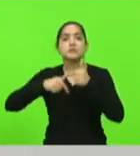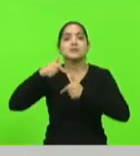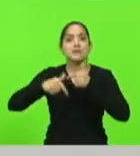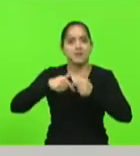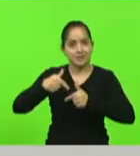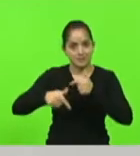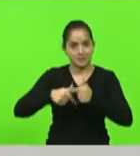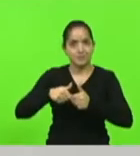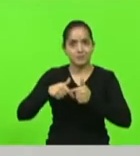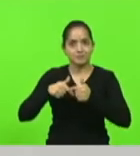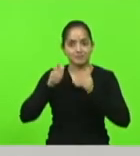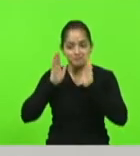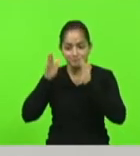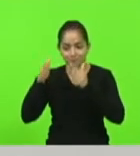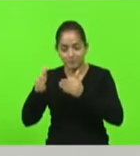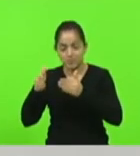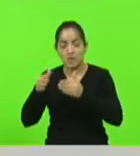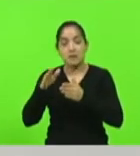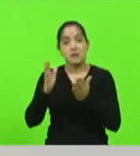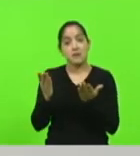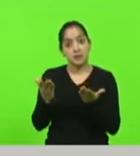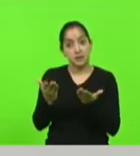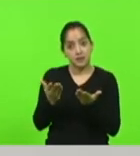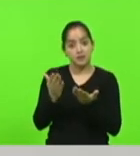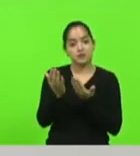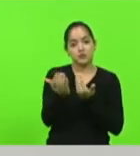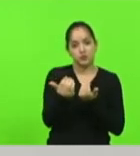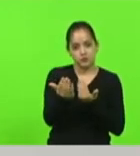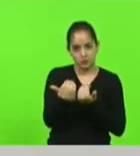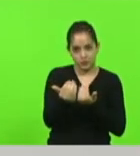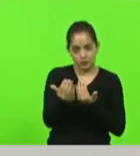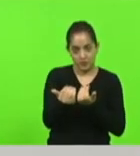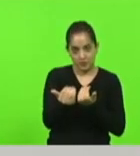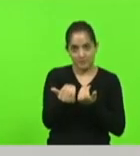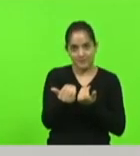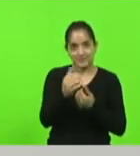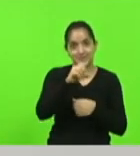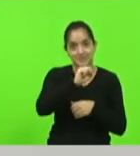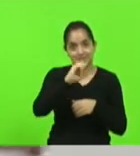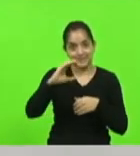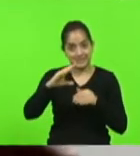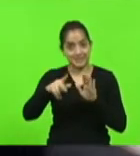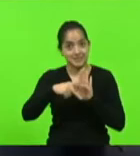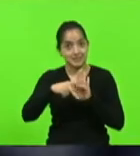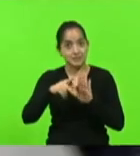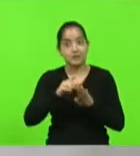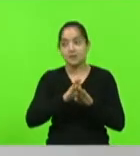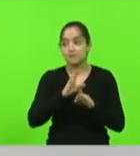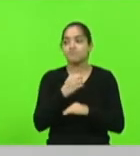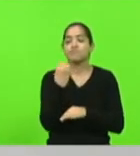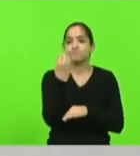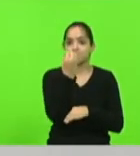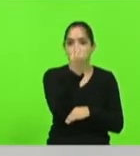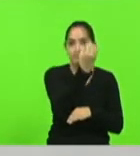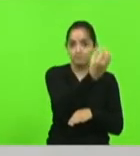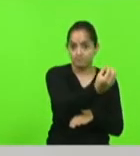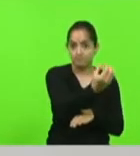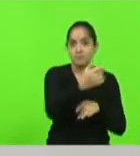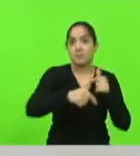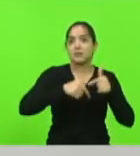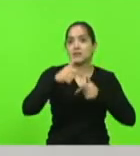hoje jovens de Santa Catarina estão migrando para o Canadá para estudar, para trabalhar, e nós